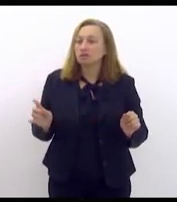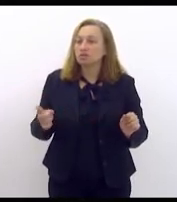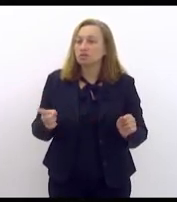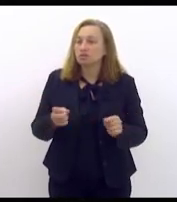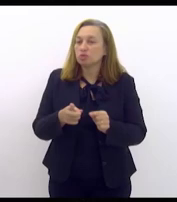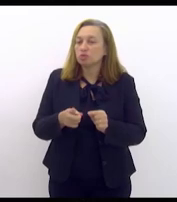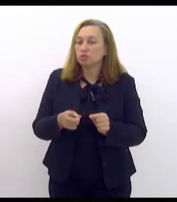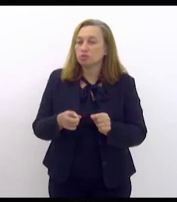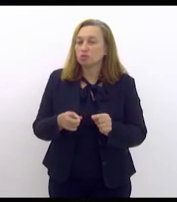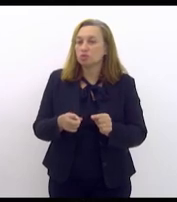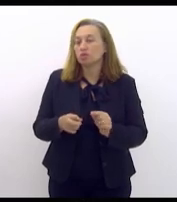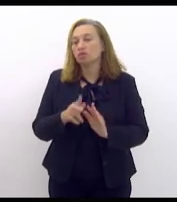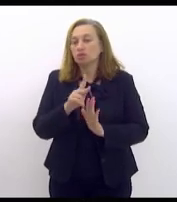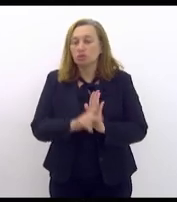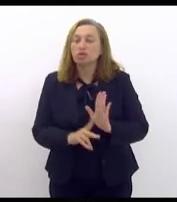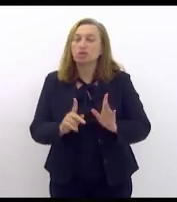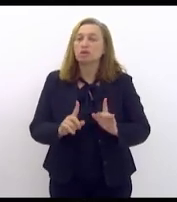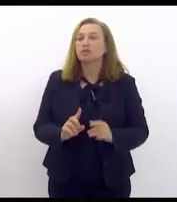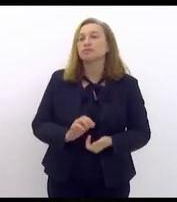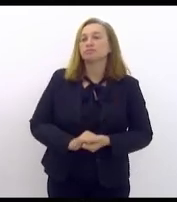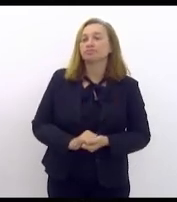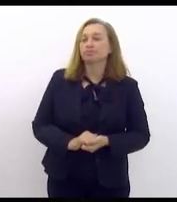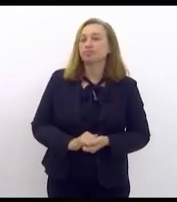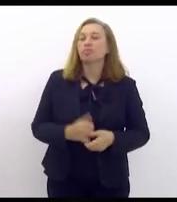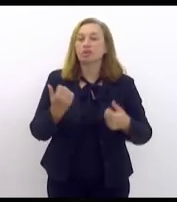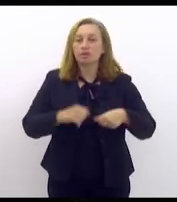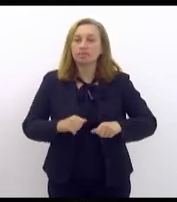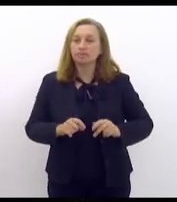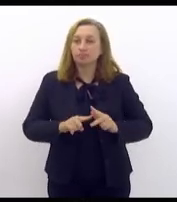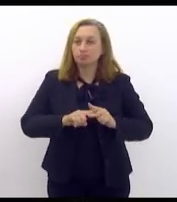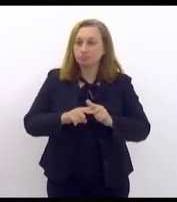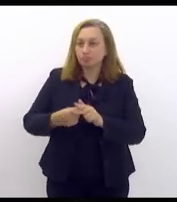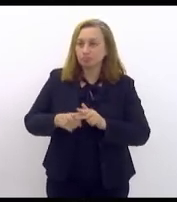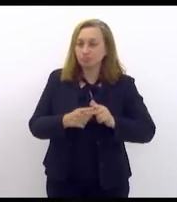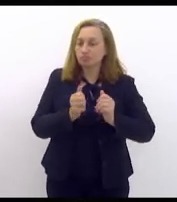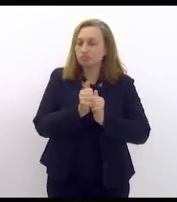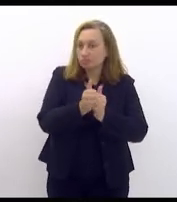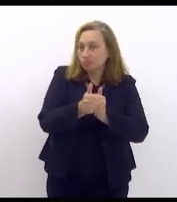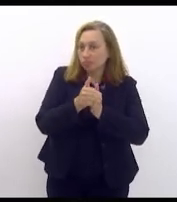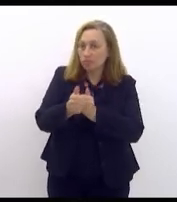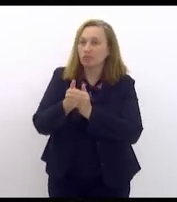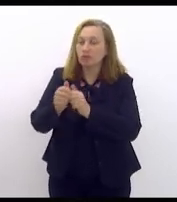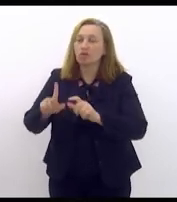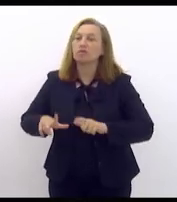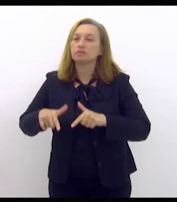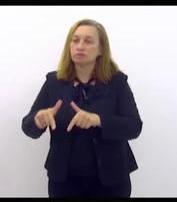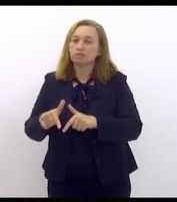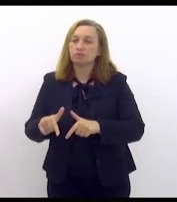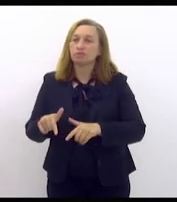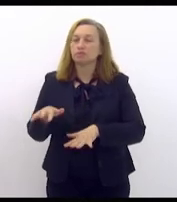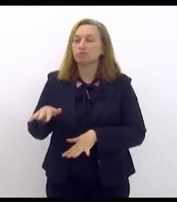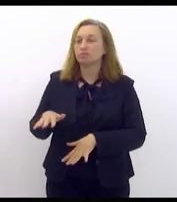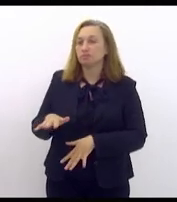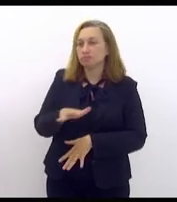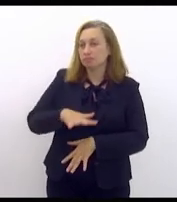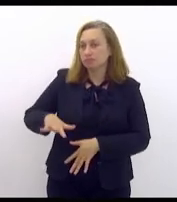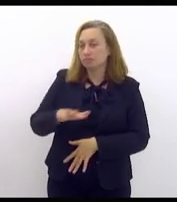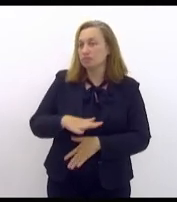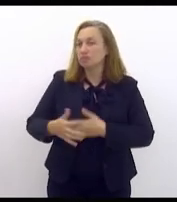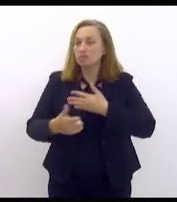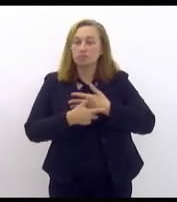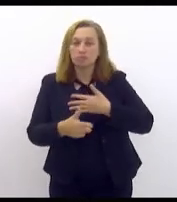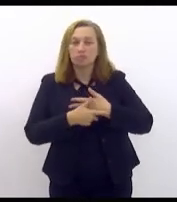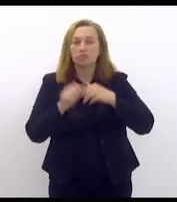outros projetos. E, no entanto, nós temos que aperfeiçoar as formas de acompanhamento das ações nos territórios, um papel que a